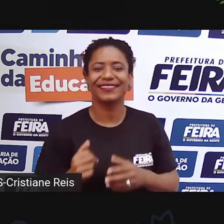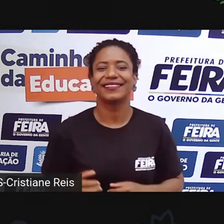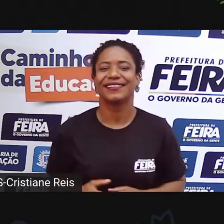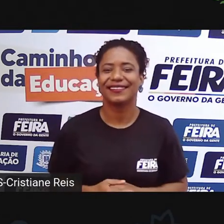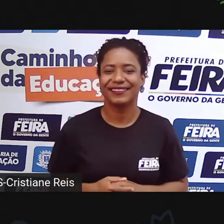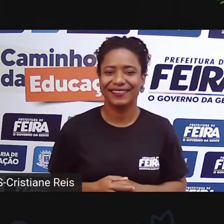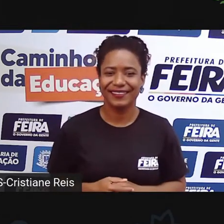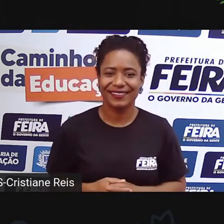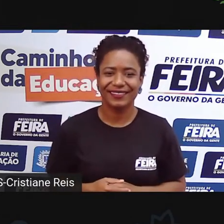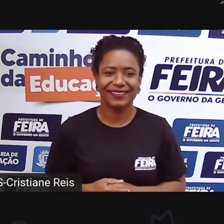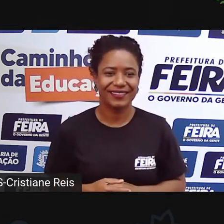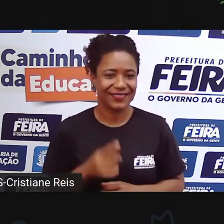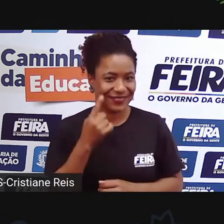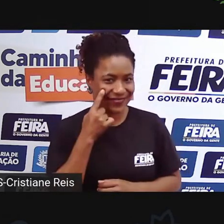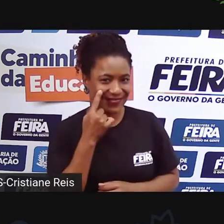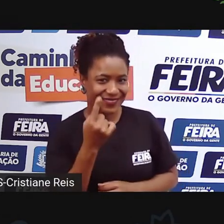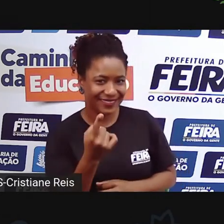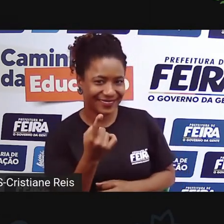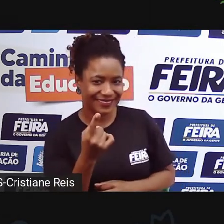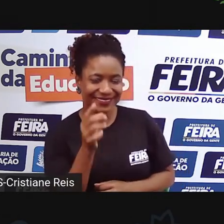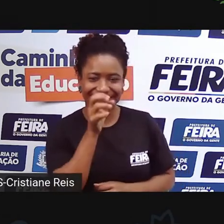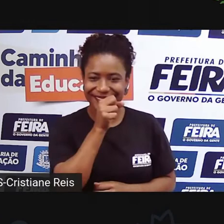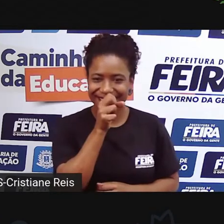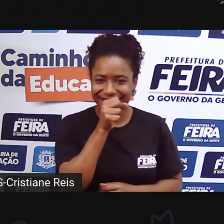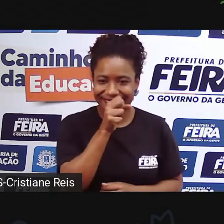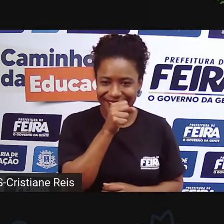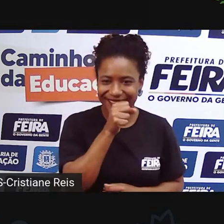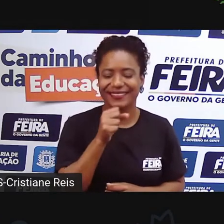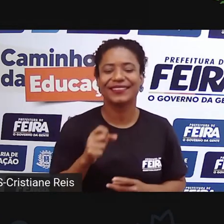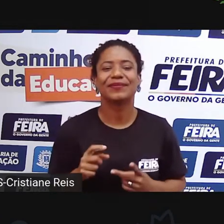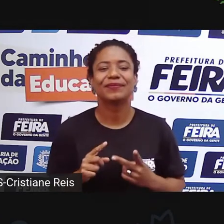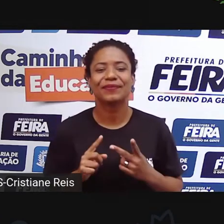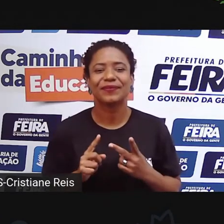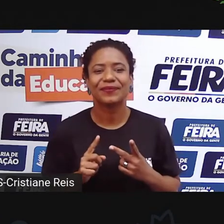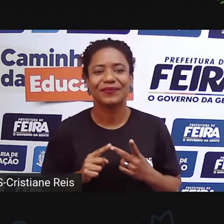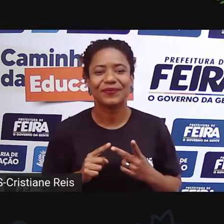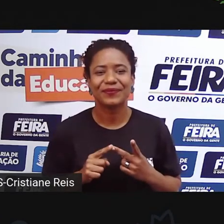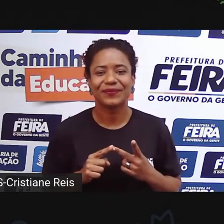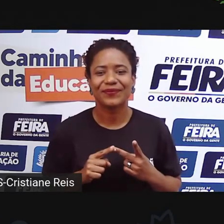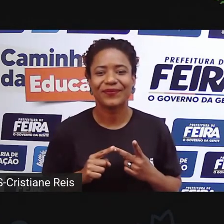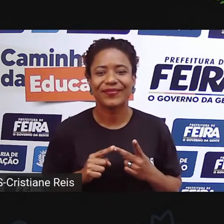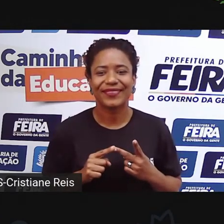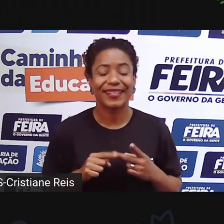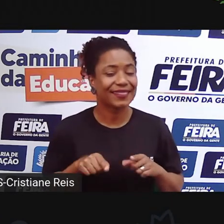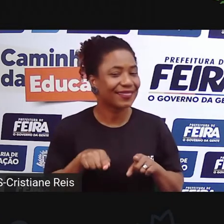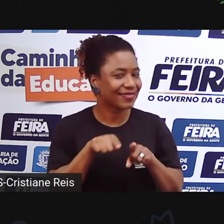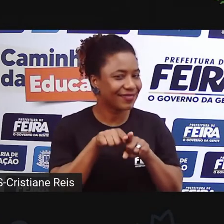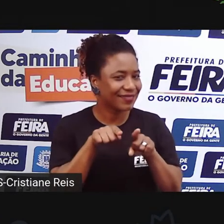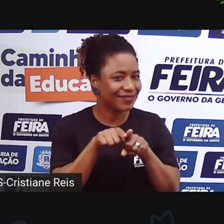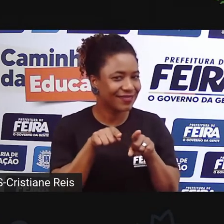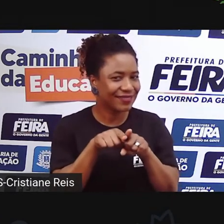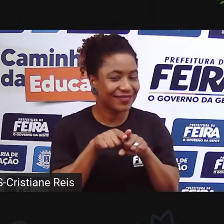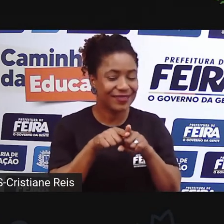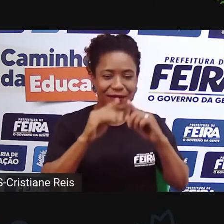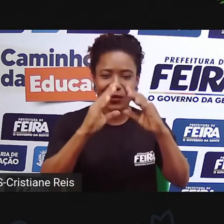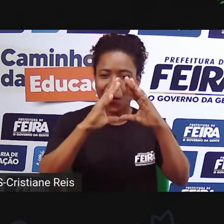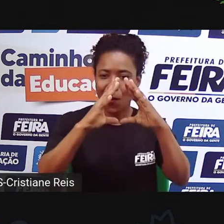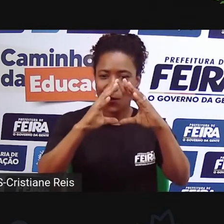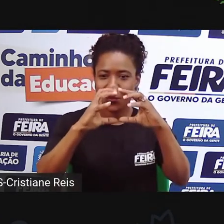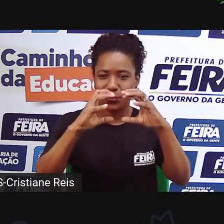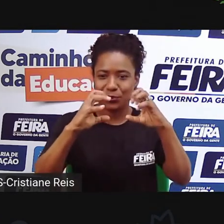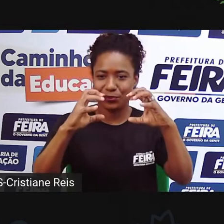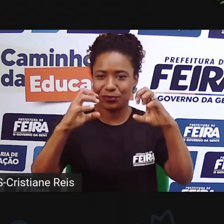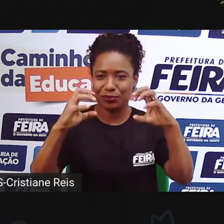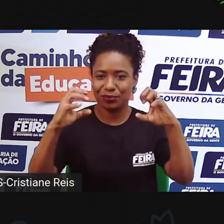Minha laranja. Desenhei aqui uma laranja. E vou desenhar uma